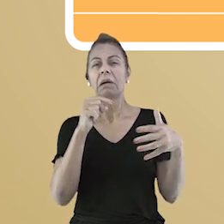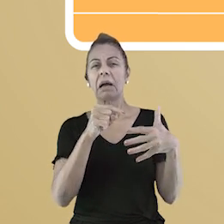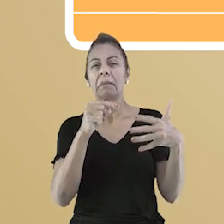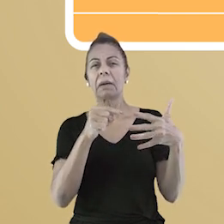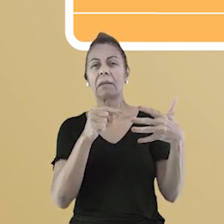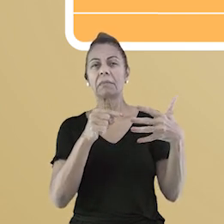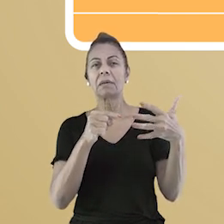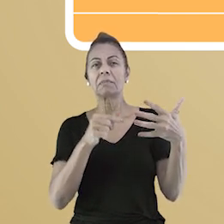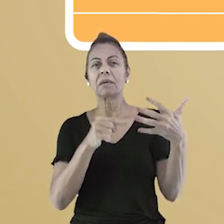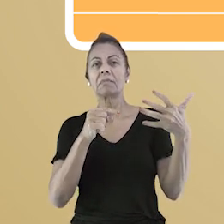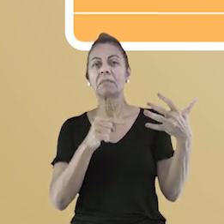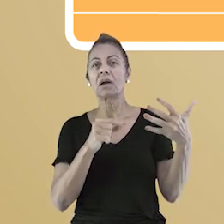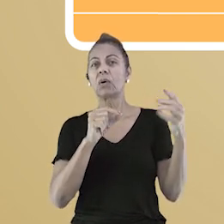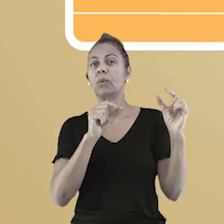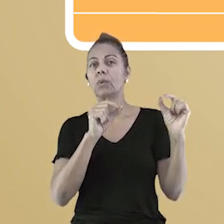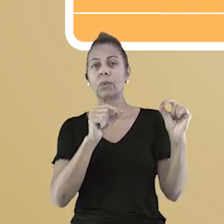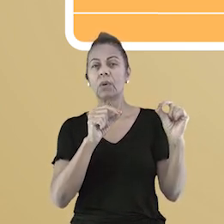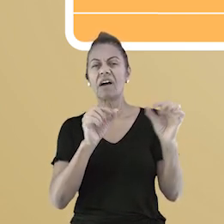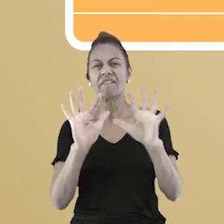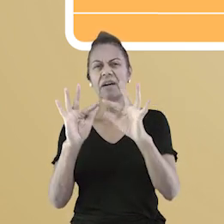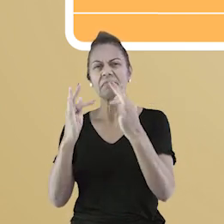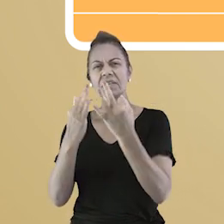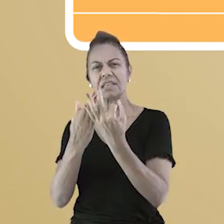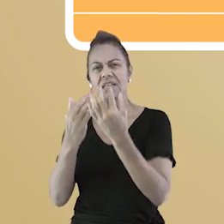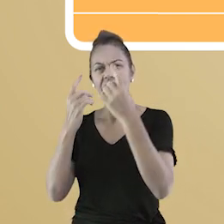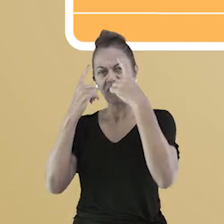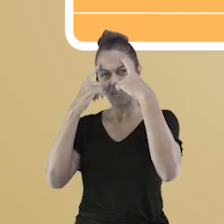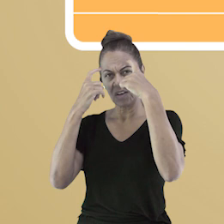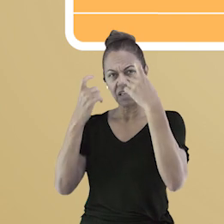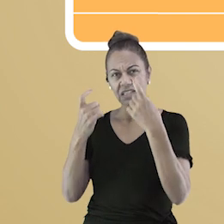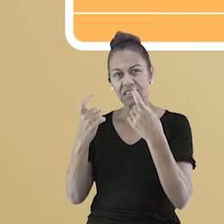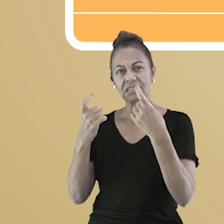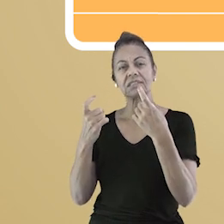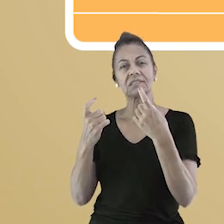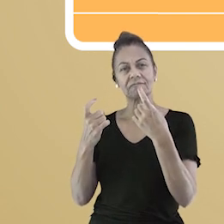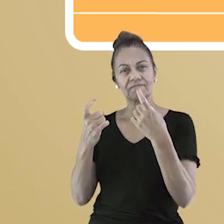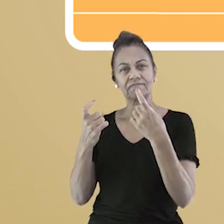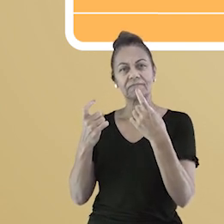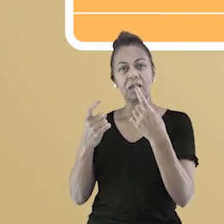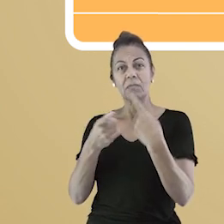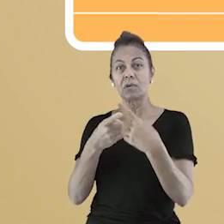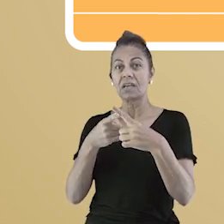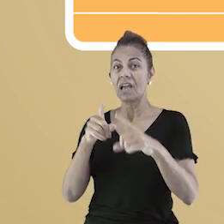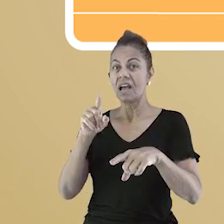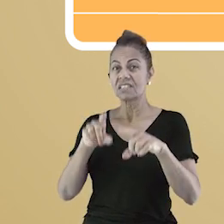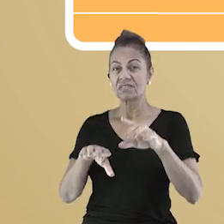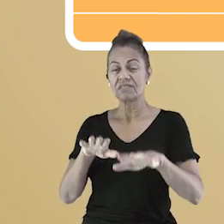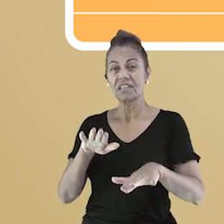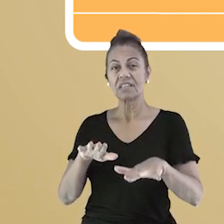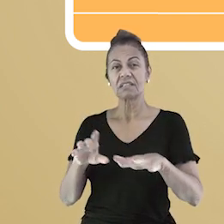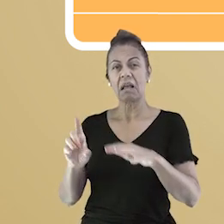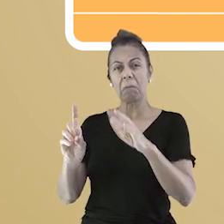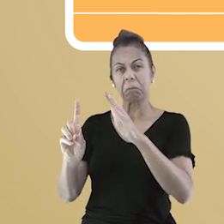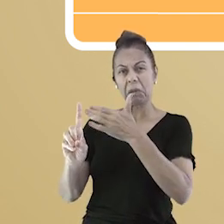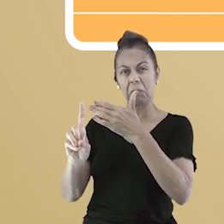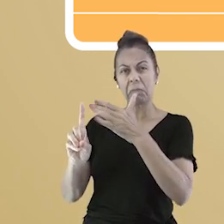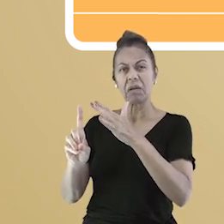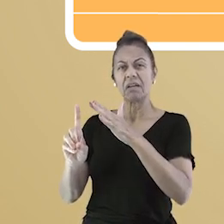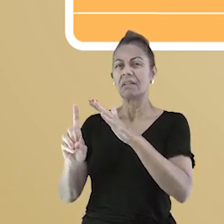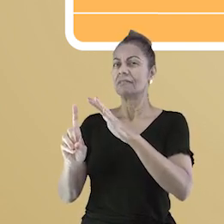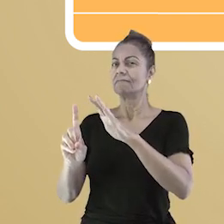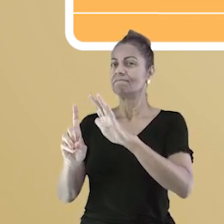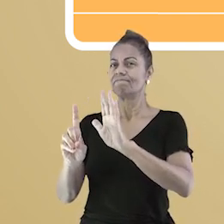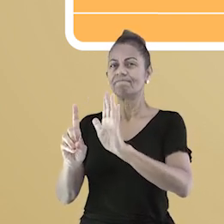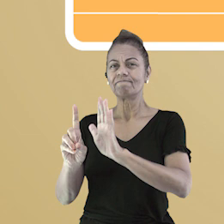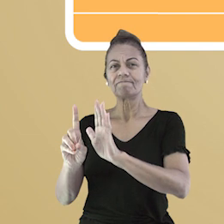vem outros possíveis fatores, como os conflitos e violência familiar. Lembrando que nem toda violência é